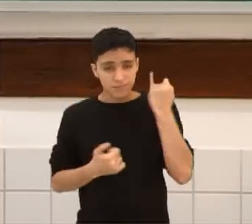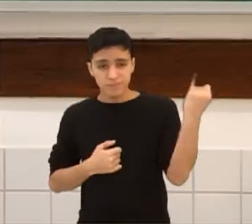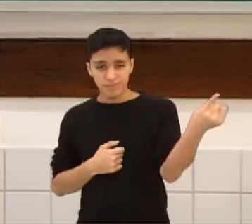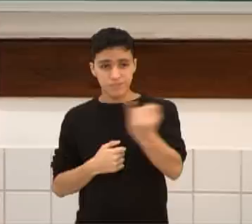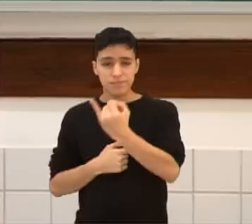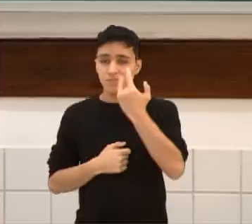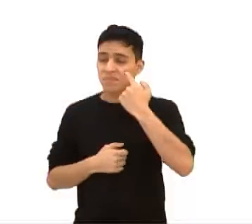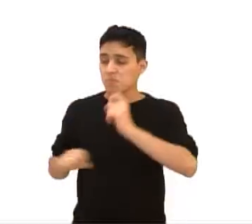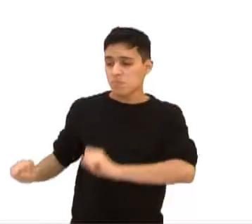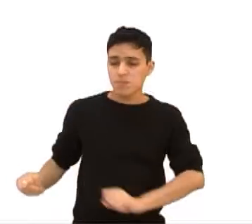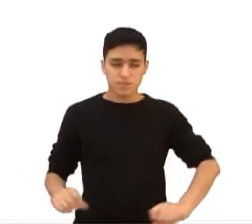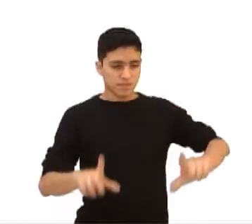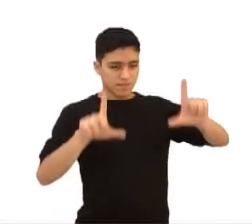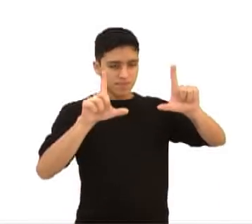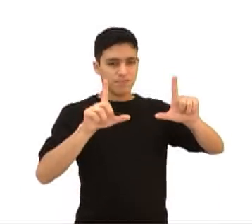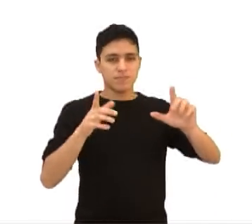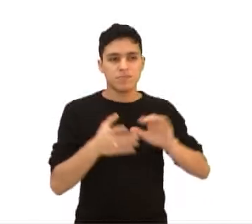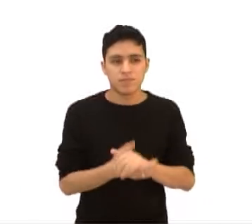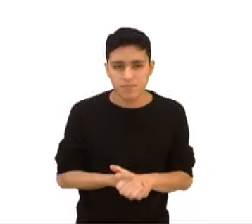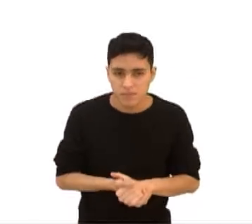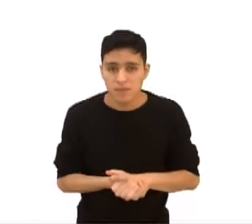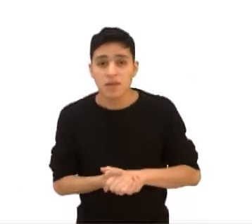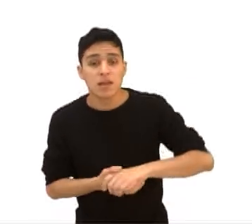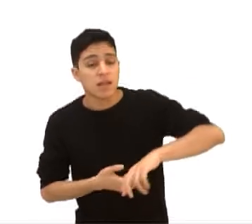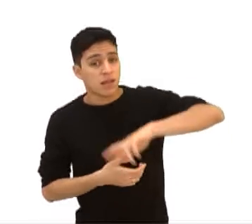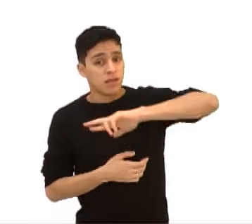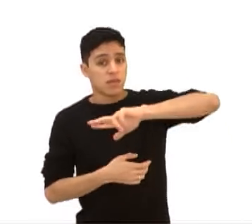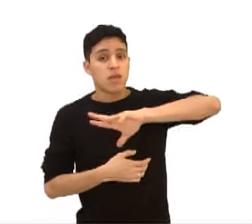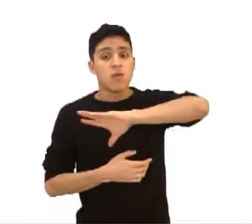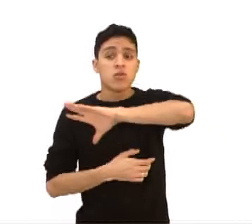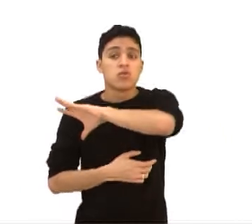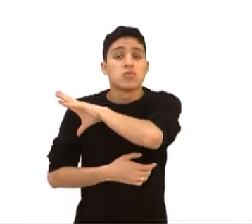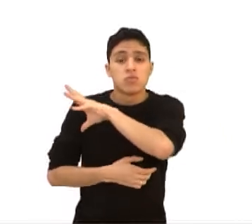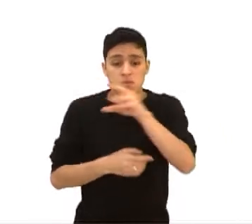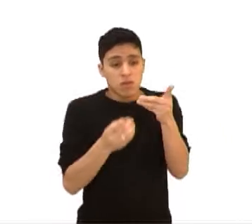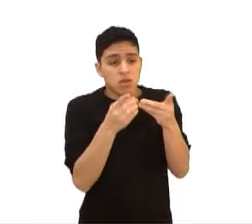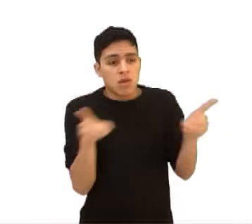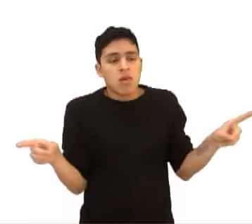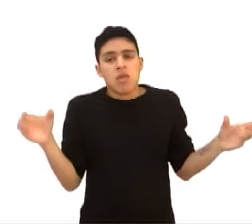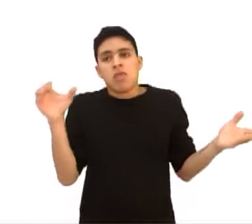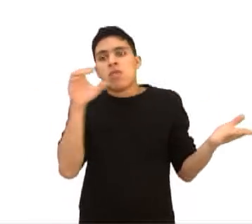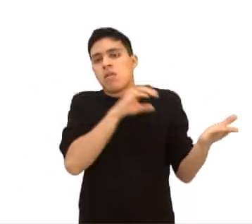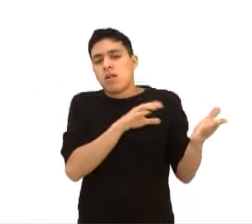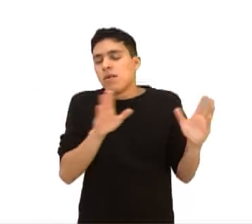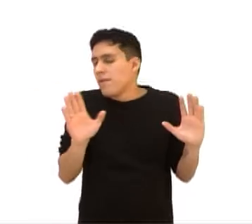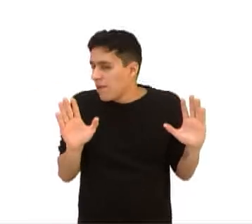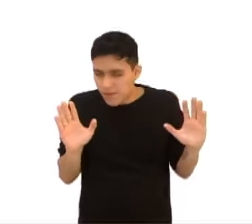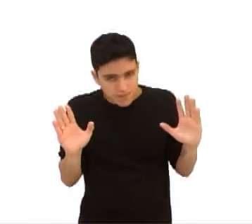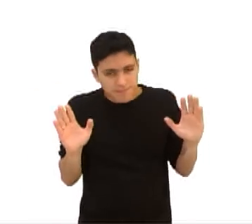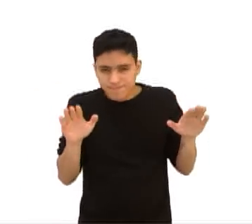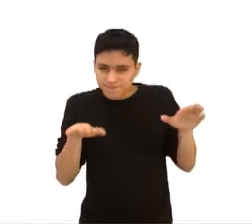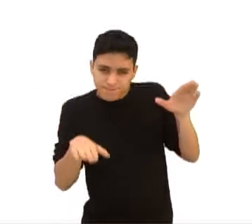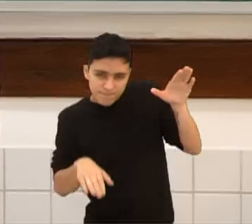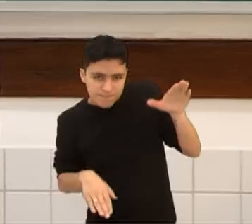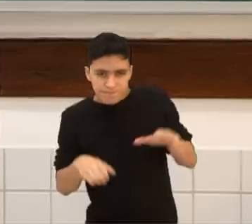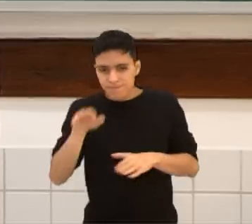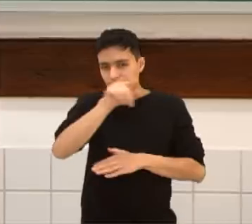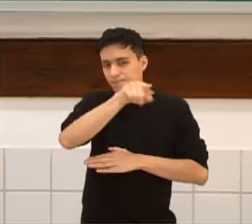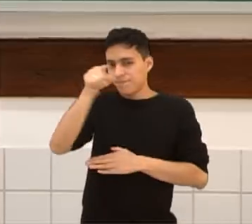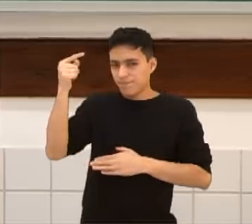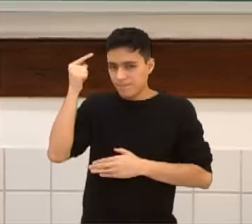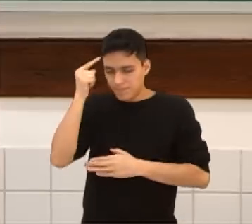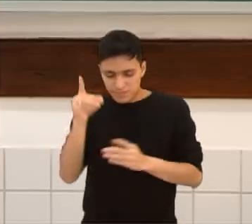está aparecendo na tela para você, ó. Nem todos os desertos são quentes. Muitas vezes você pensa